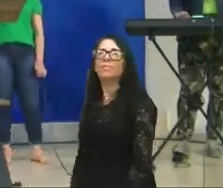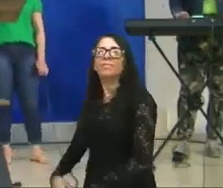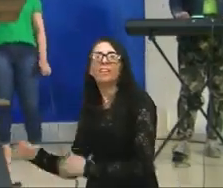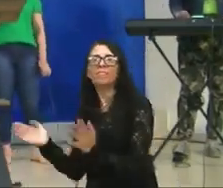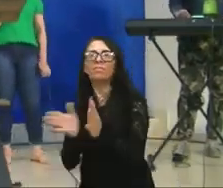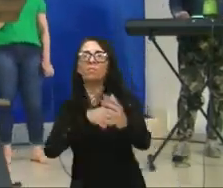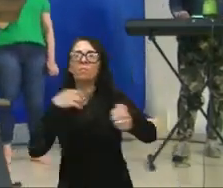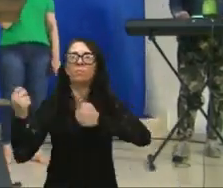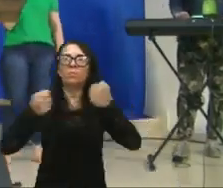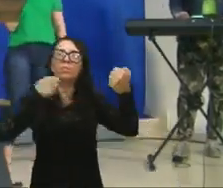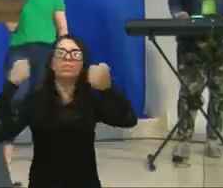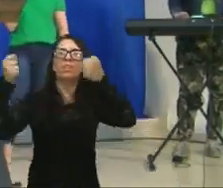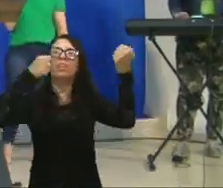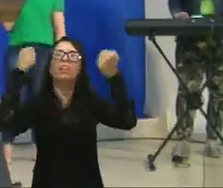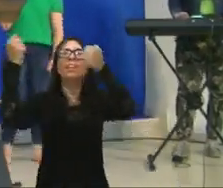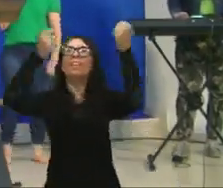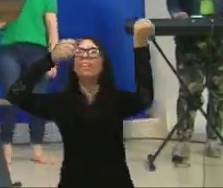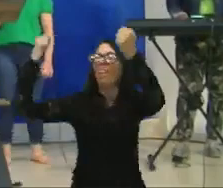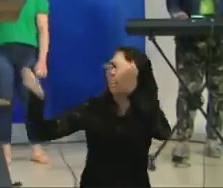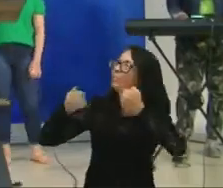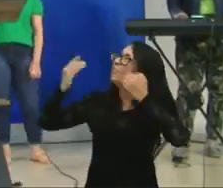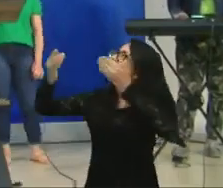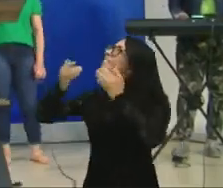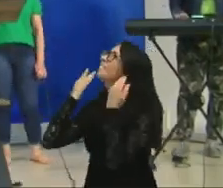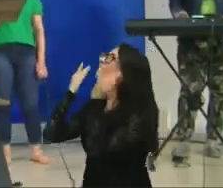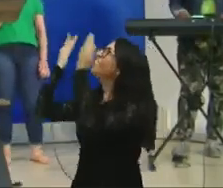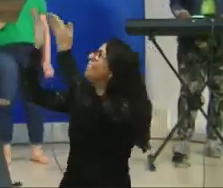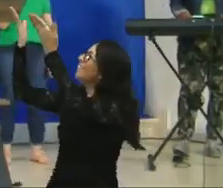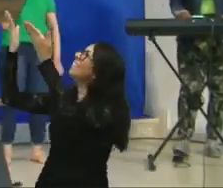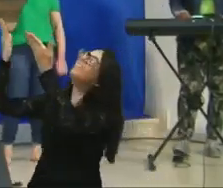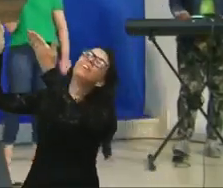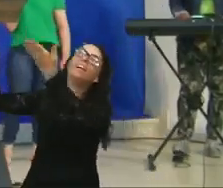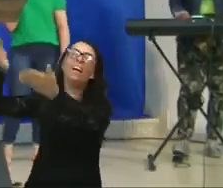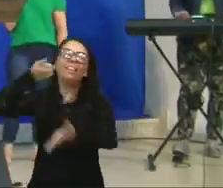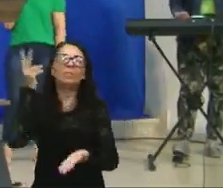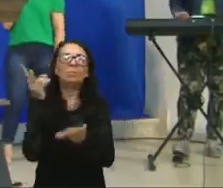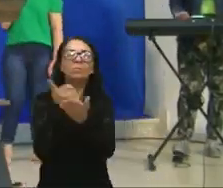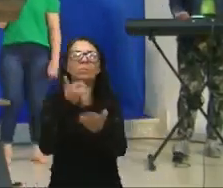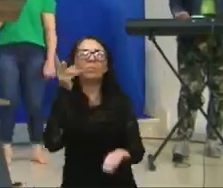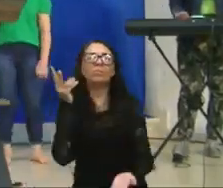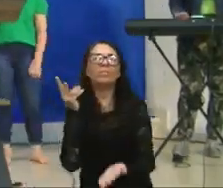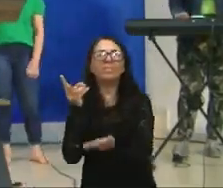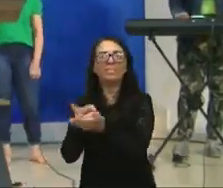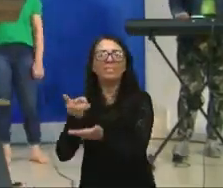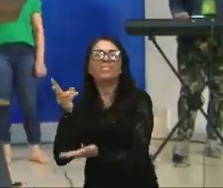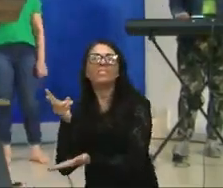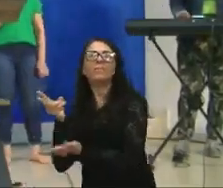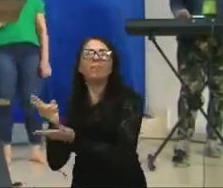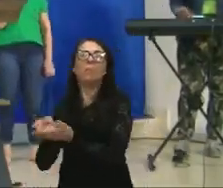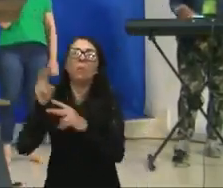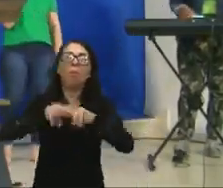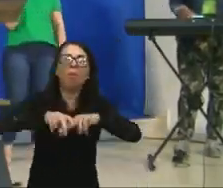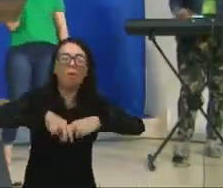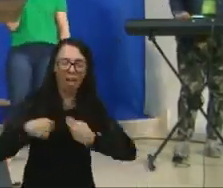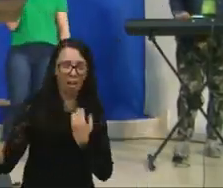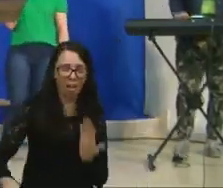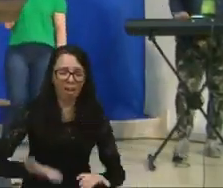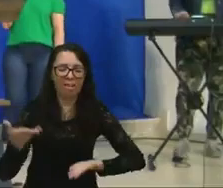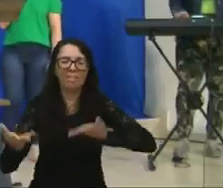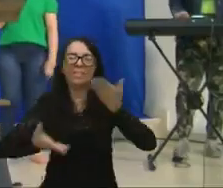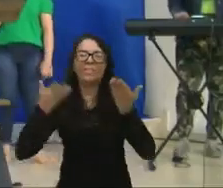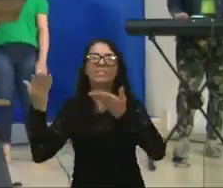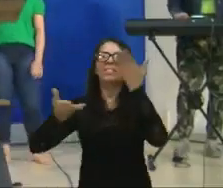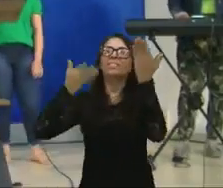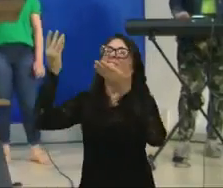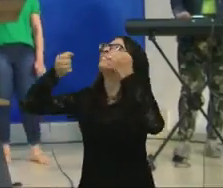Aleluia ao Senhor da terra e do céu, aleluia ao Senhor